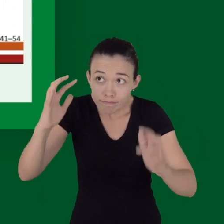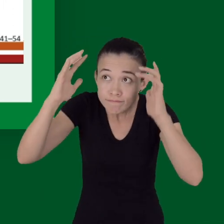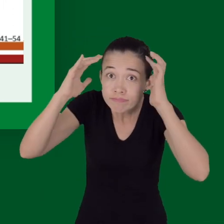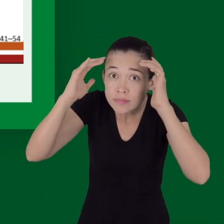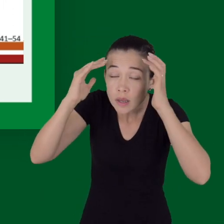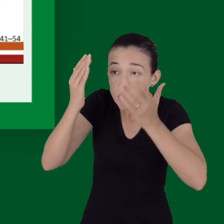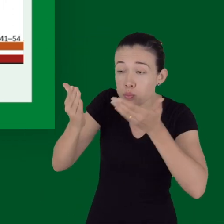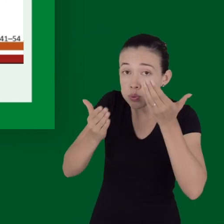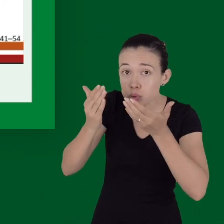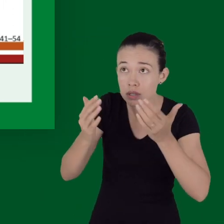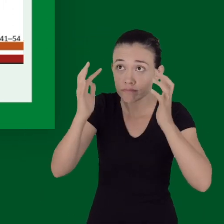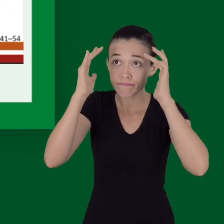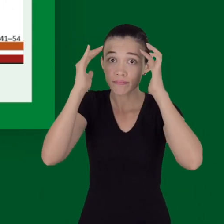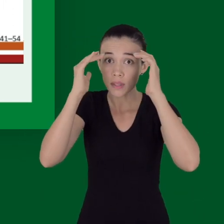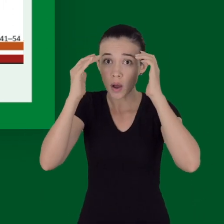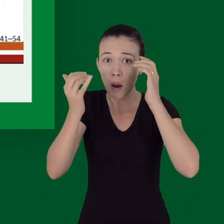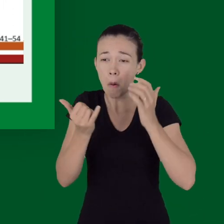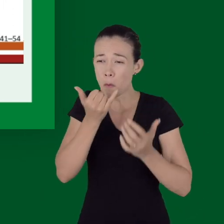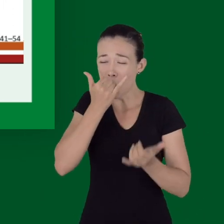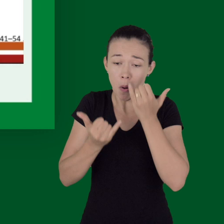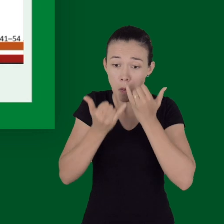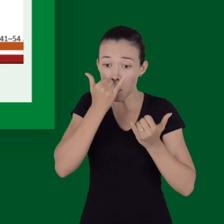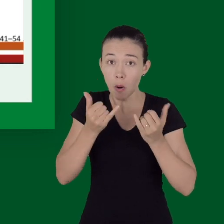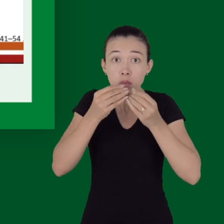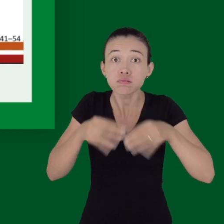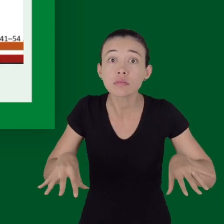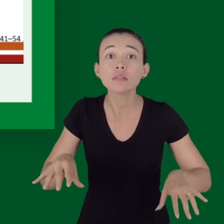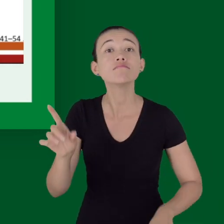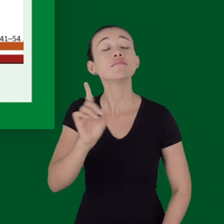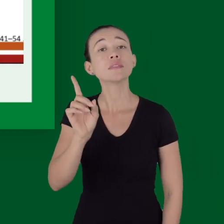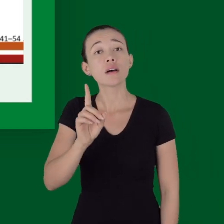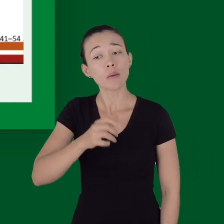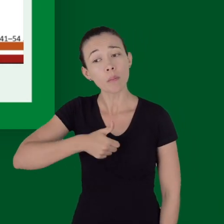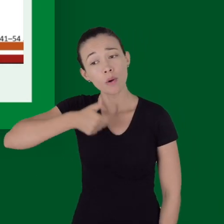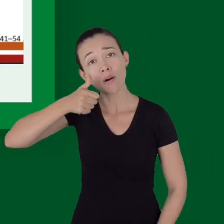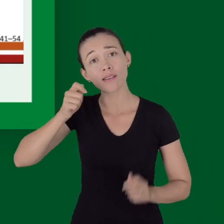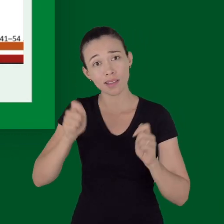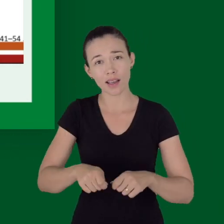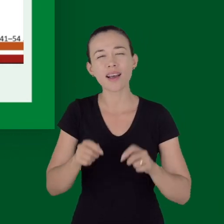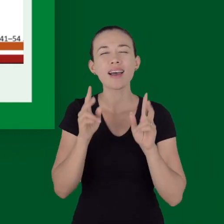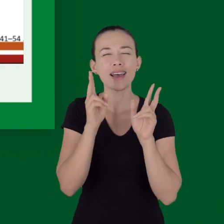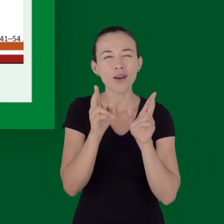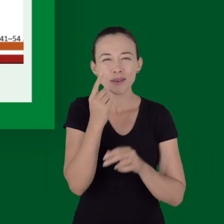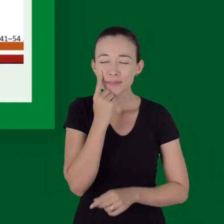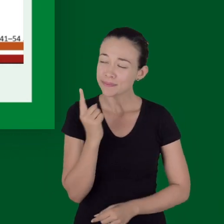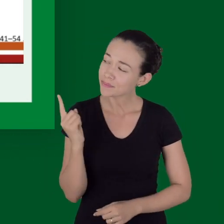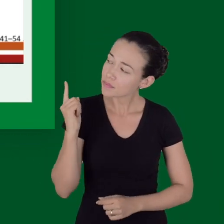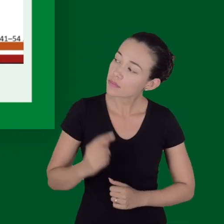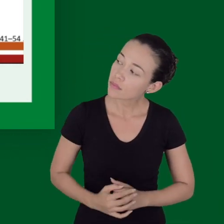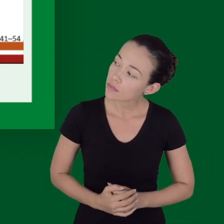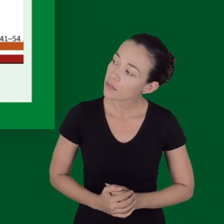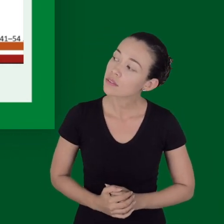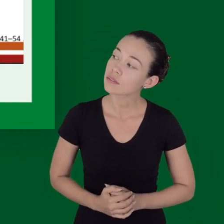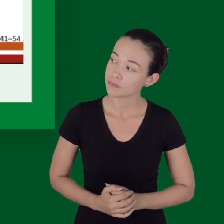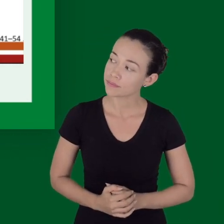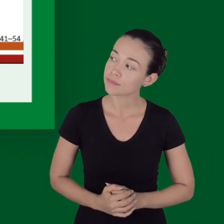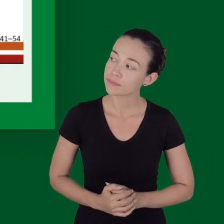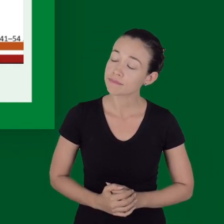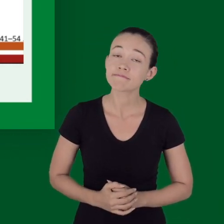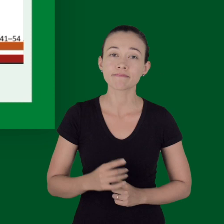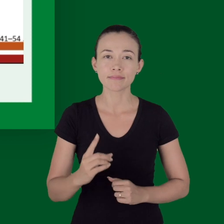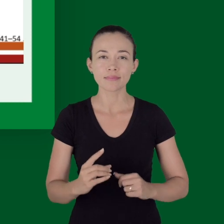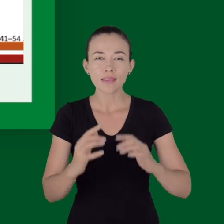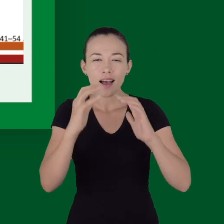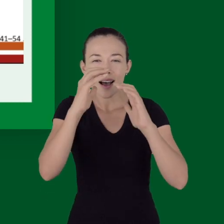reperfusão. Então, aqui nessa imagem, a gente pode ver no ictus, né, que foi o momento a gente está falando de AVC isquêmico, no momento aqui da